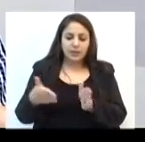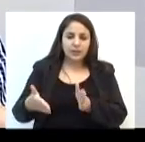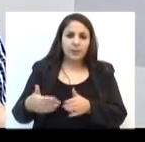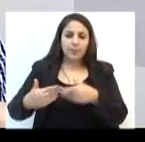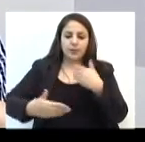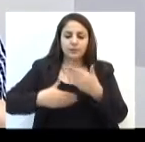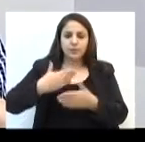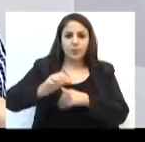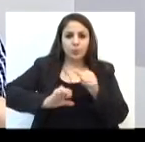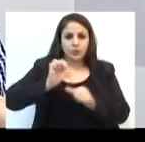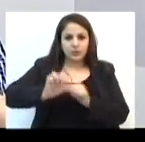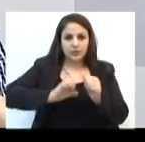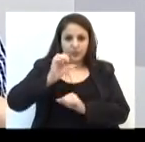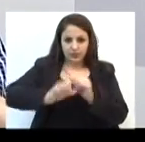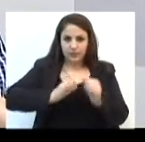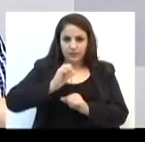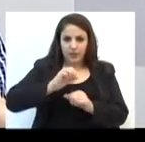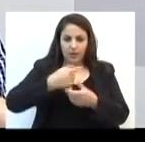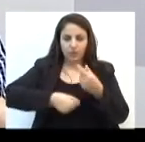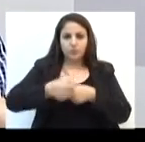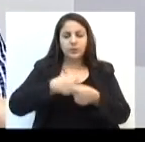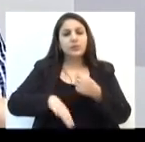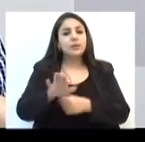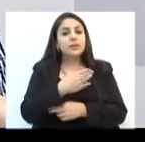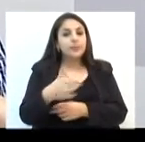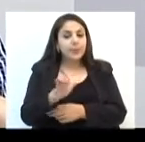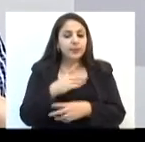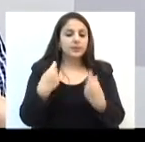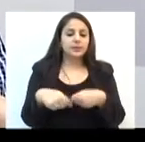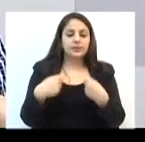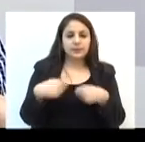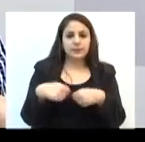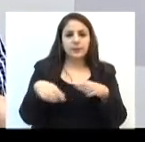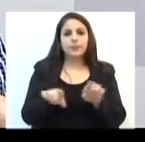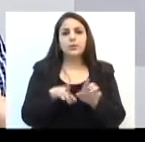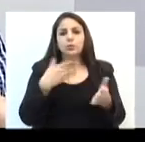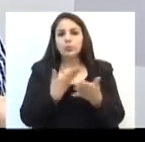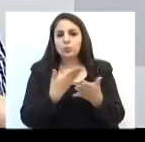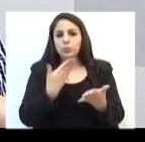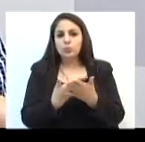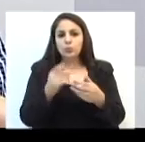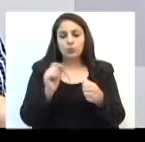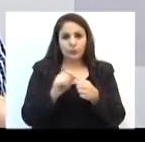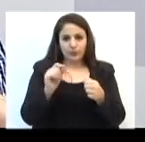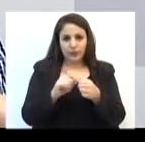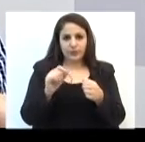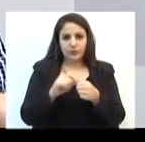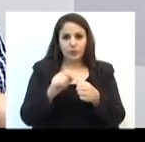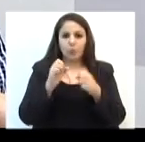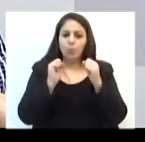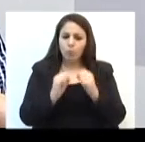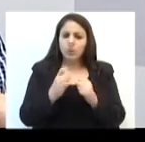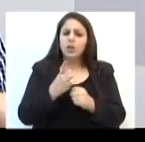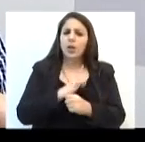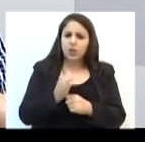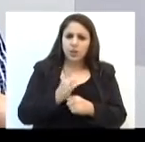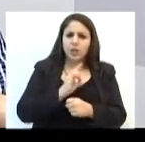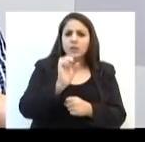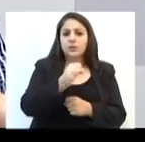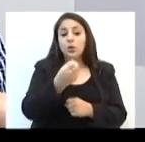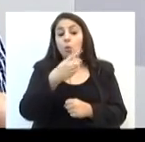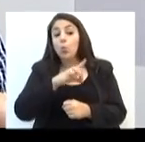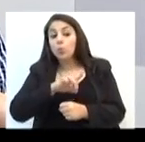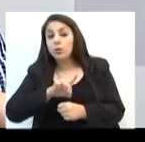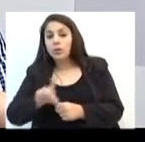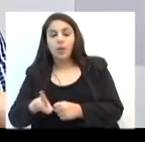etapa de uma reforma administrativa que, dependendo das necessidades e dos estudos que nós estamos fazendo, poderá ou